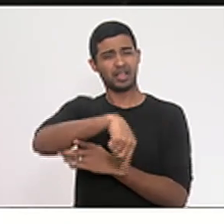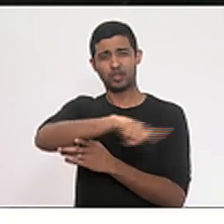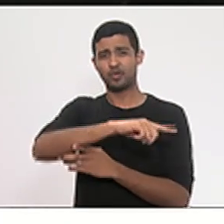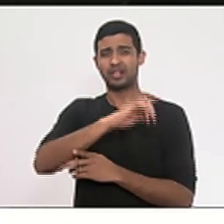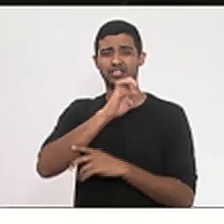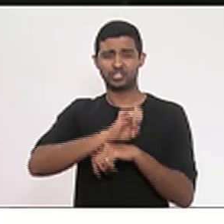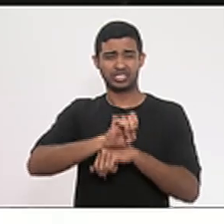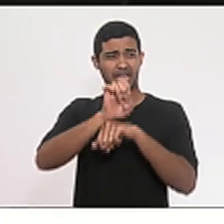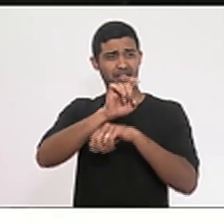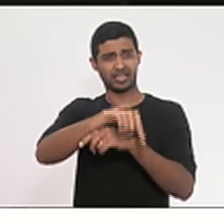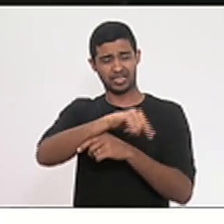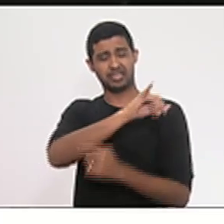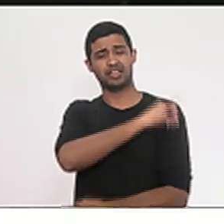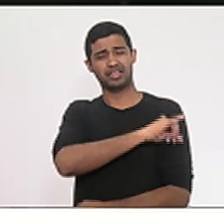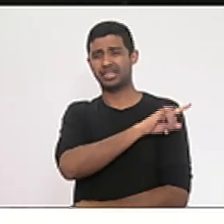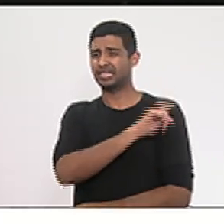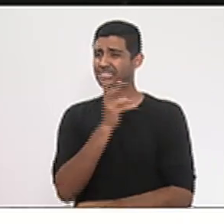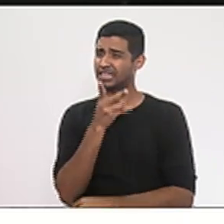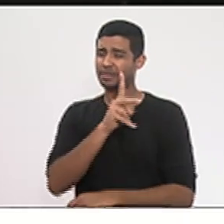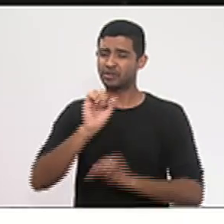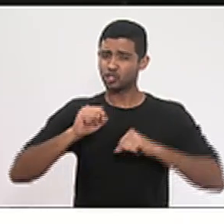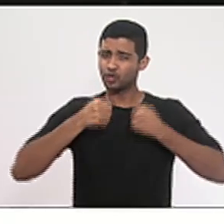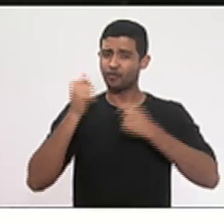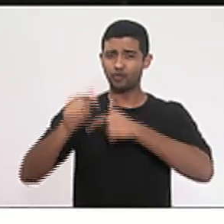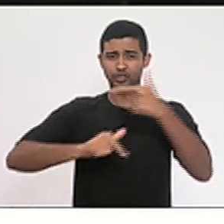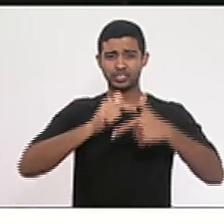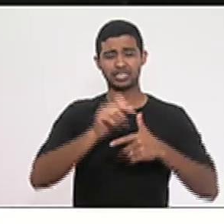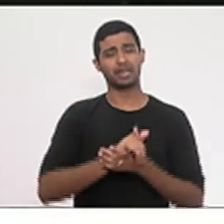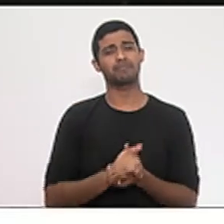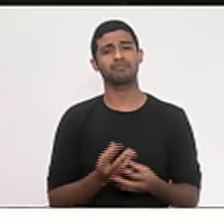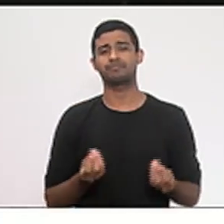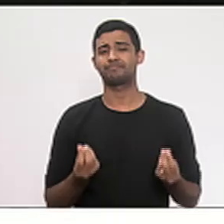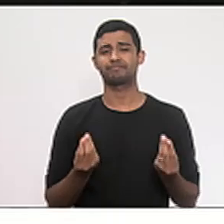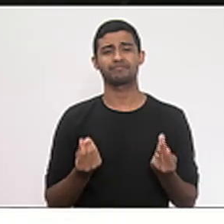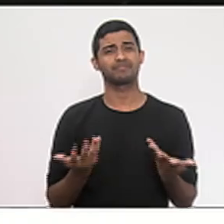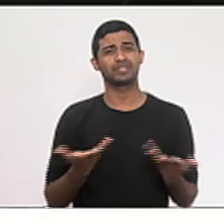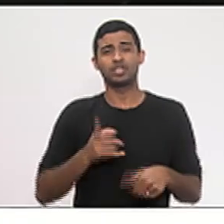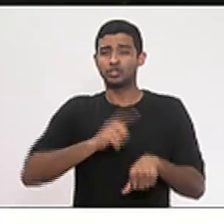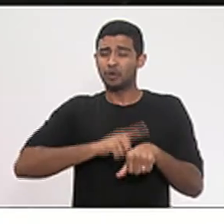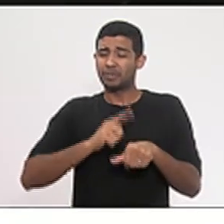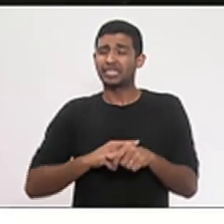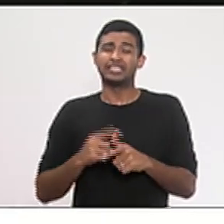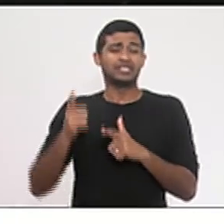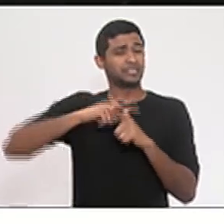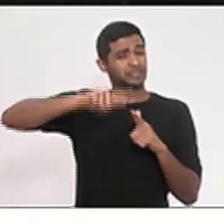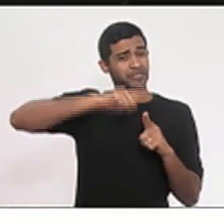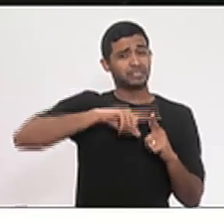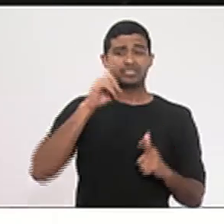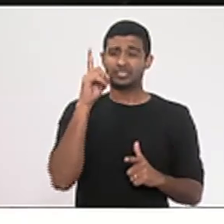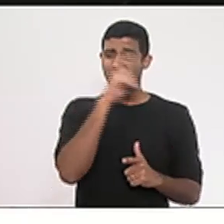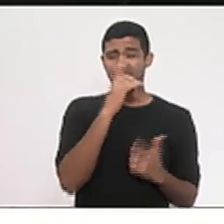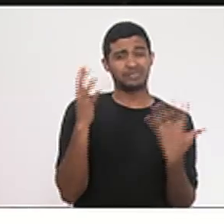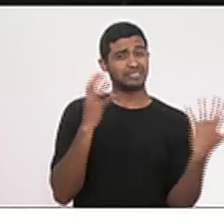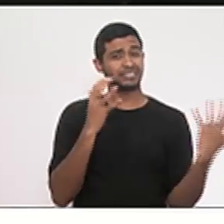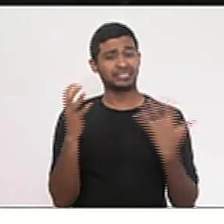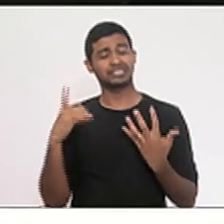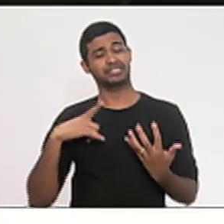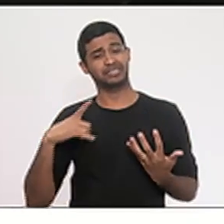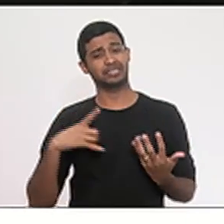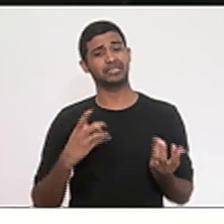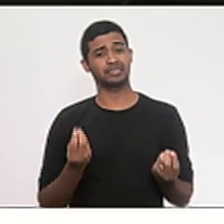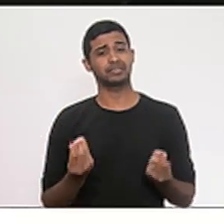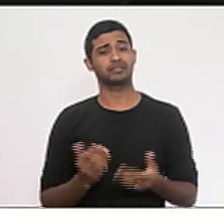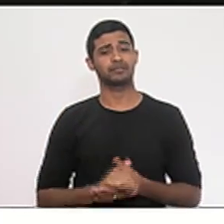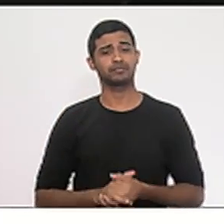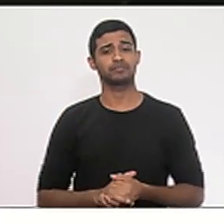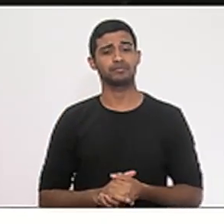por tudo que ela fez, e a gente passa por momentos turbulentos, nebulosos, e eu